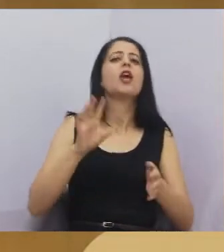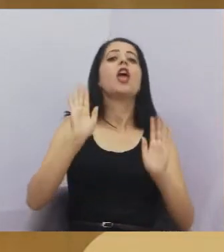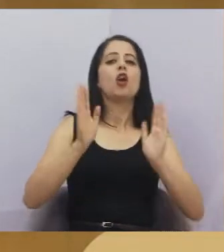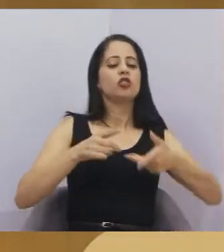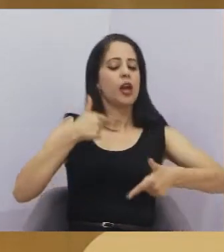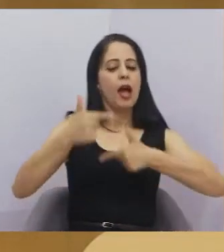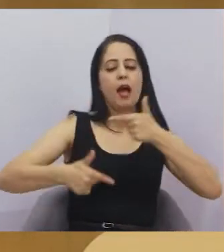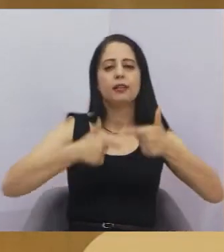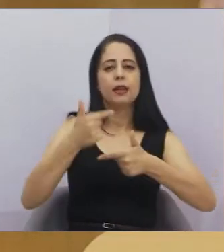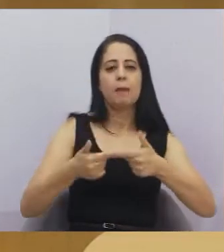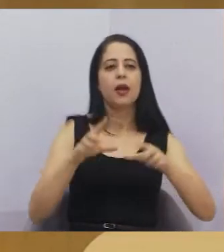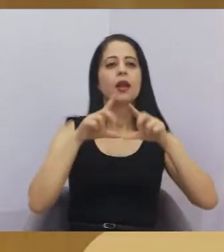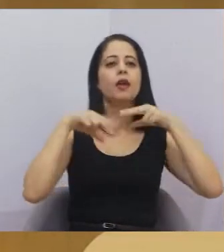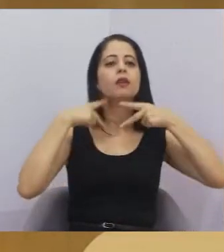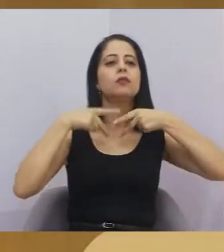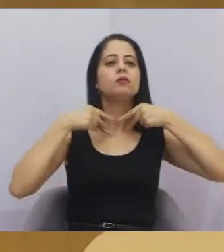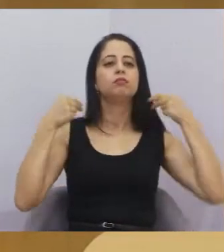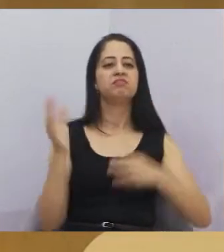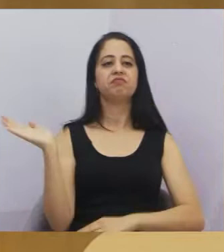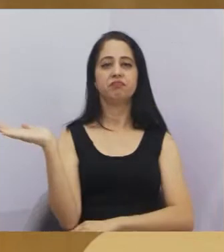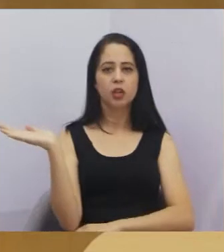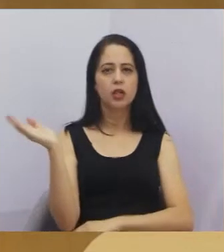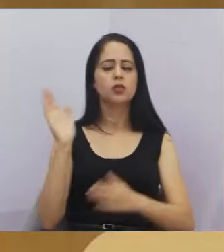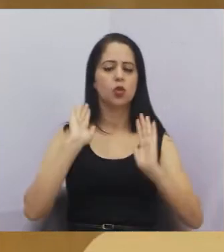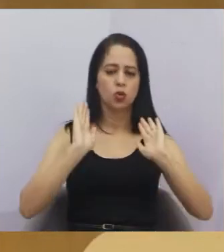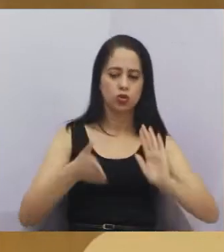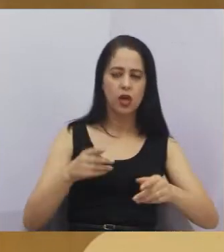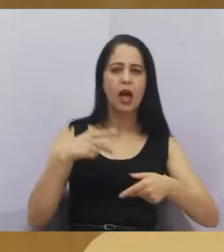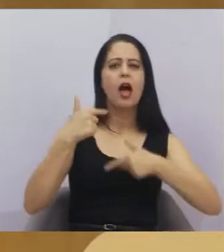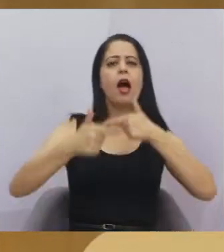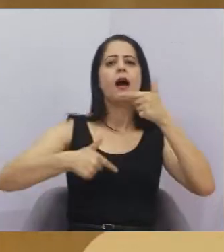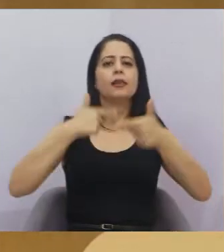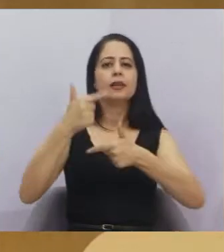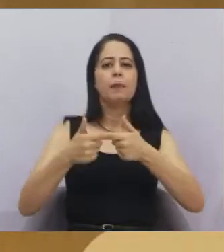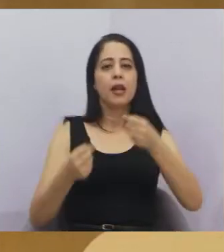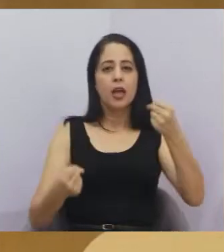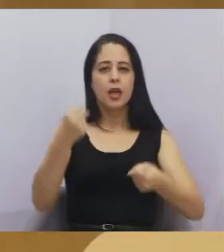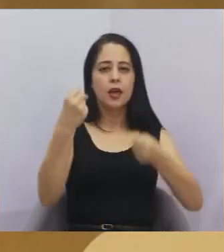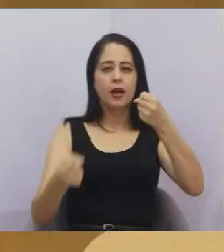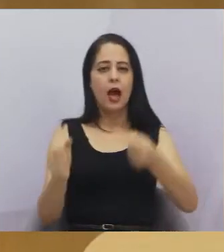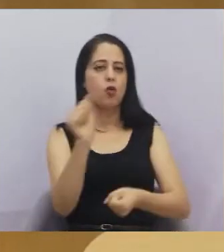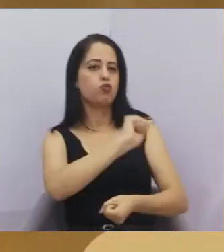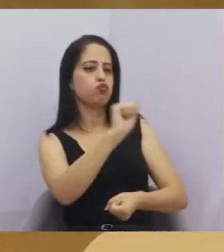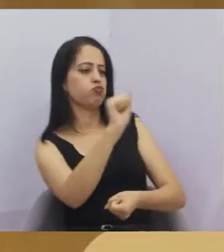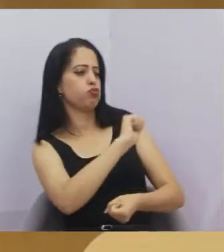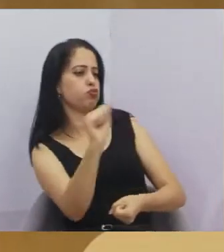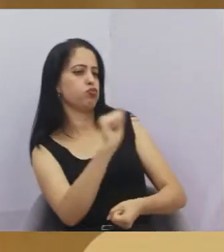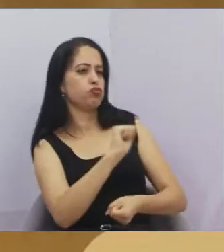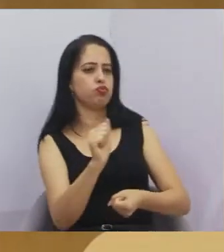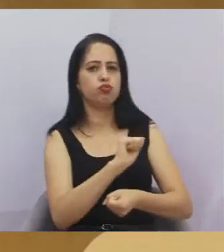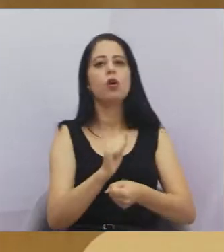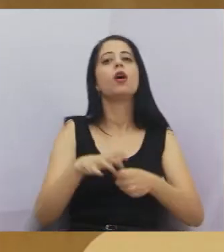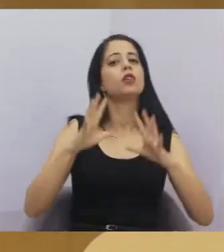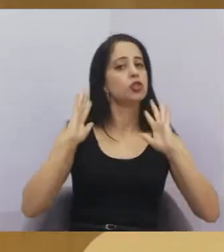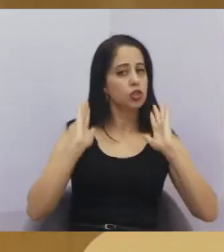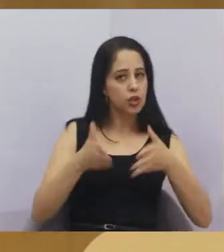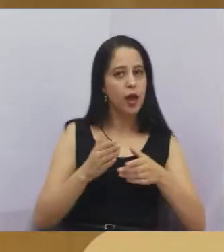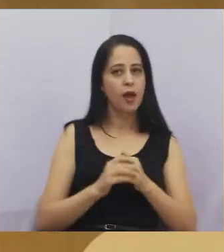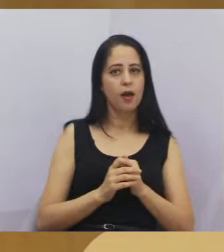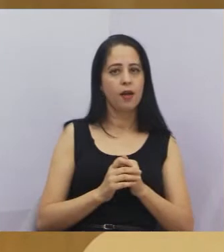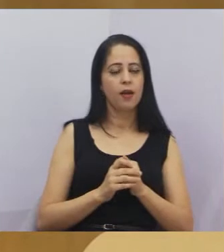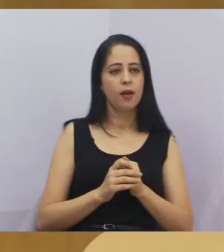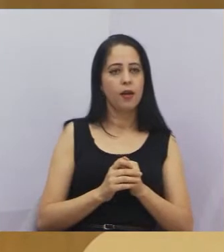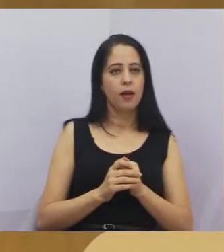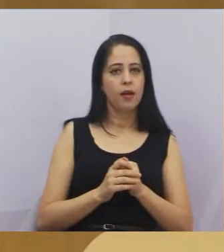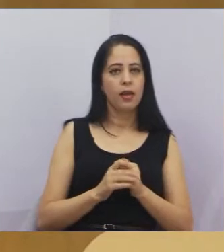fui garçom, fiz uma dezena de ofícios, né, antes de chegar e sentar no banco da faculdade. E